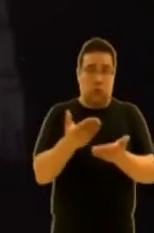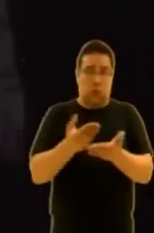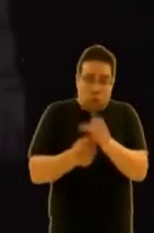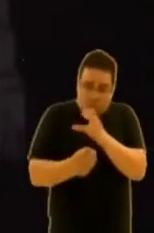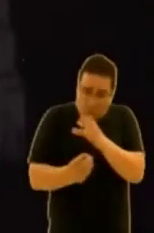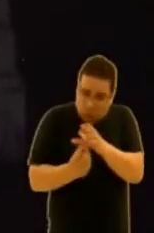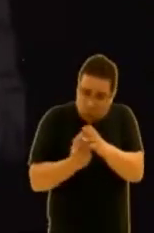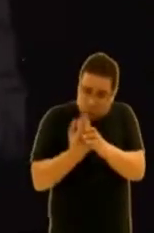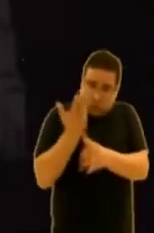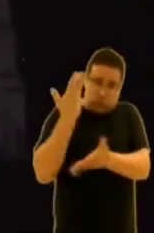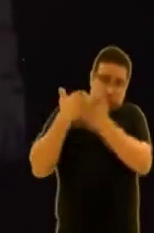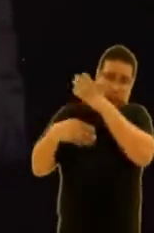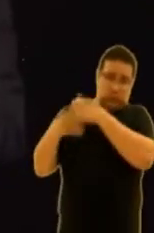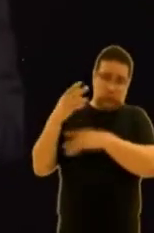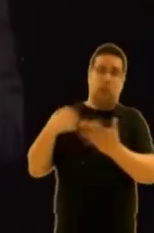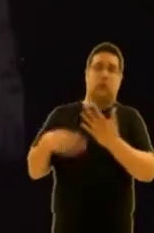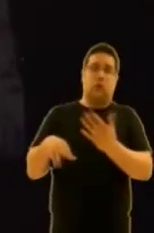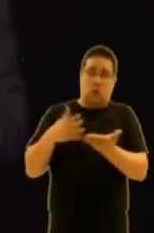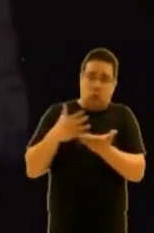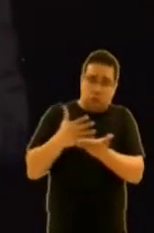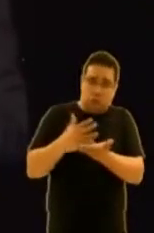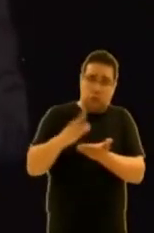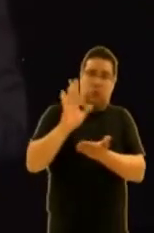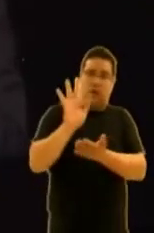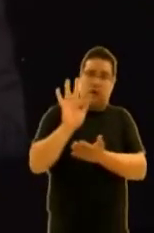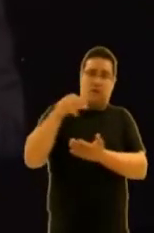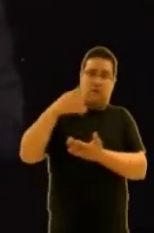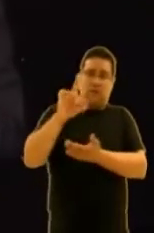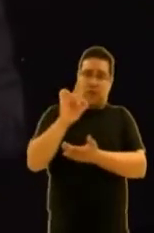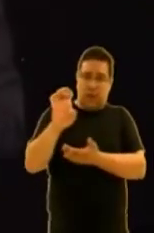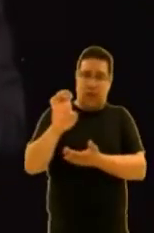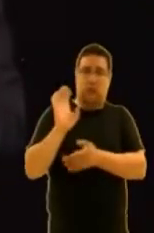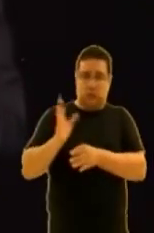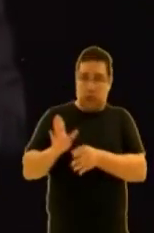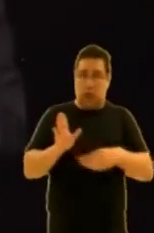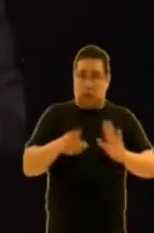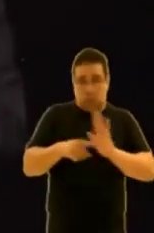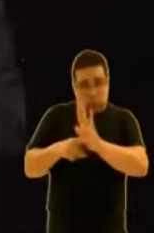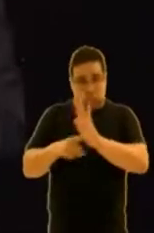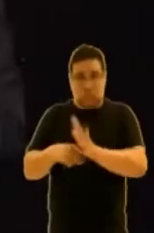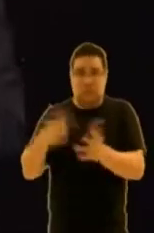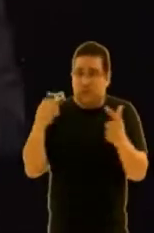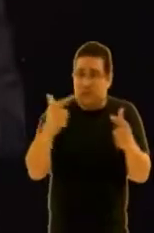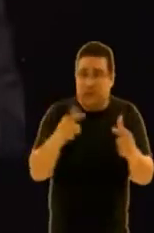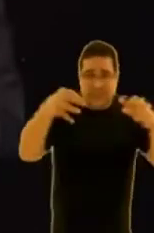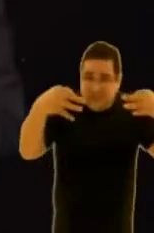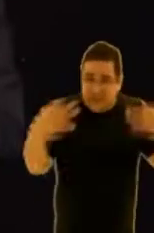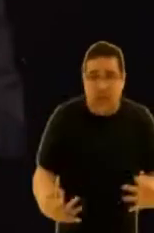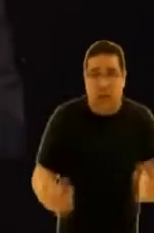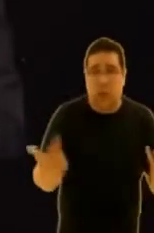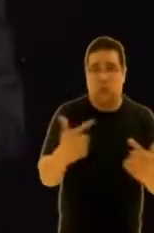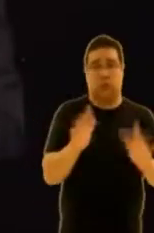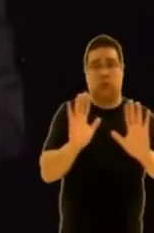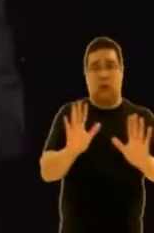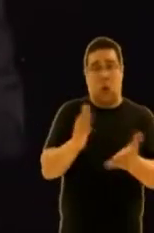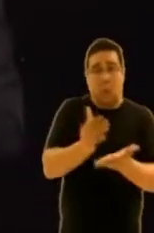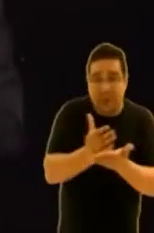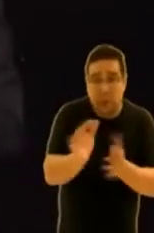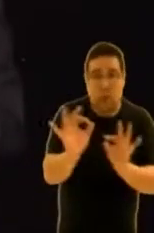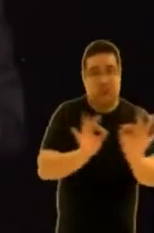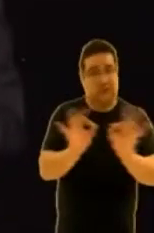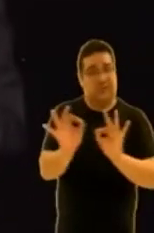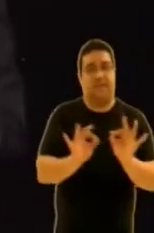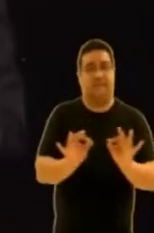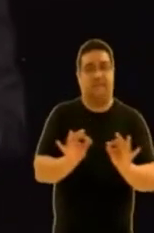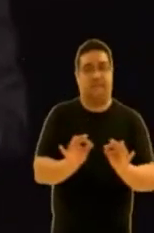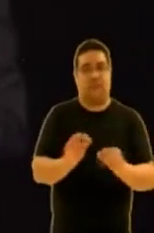constituído historicamente. No passado, o FNDE já teve, não tinha ação para apoiar os estados